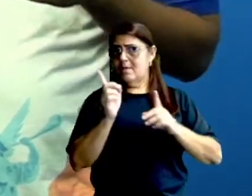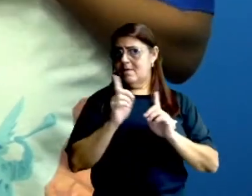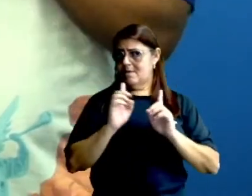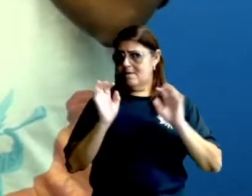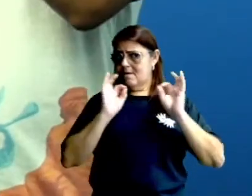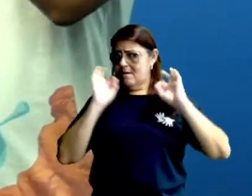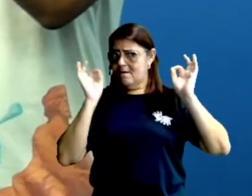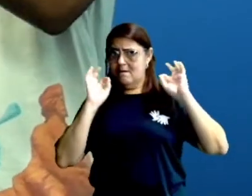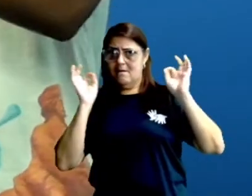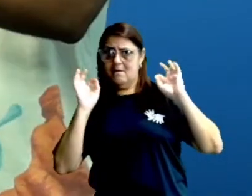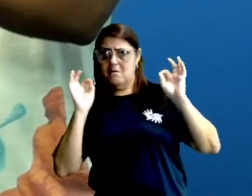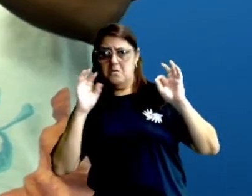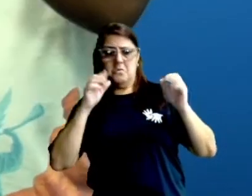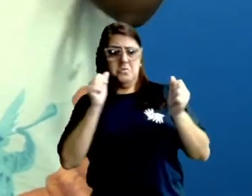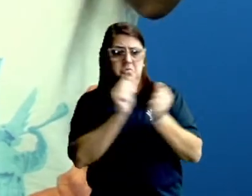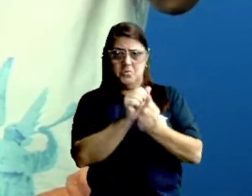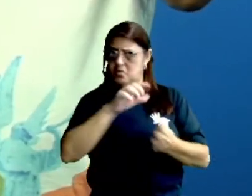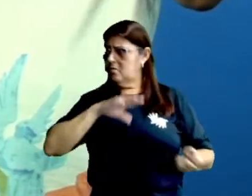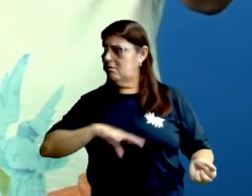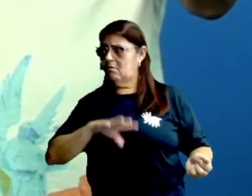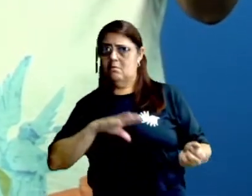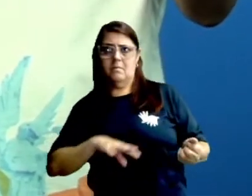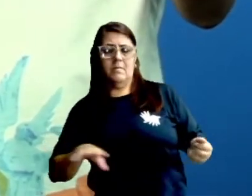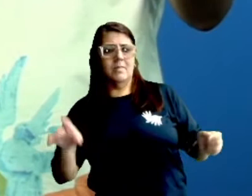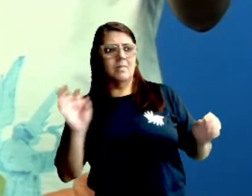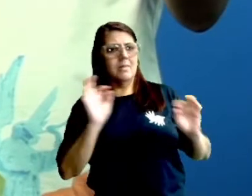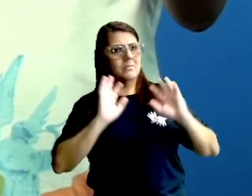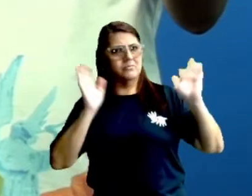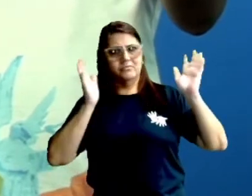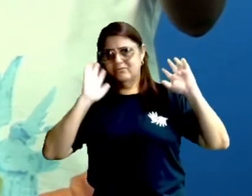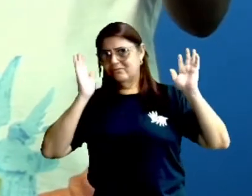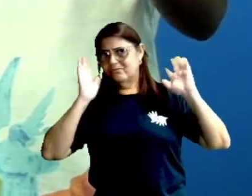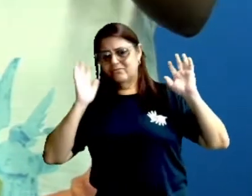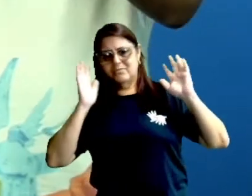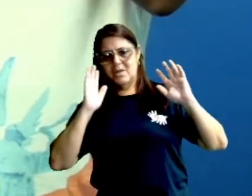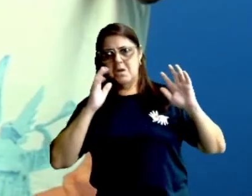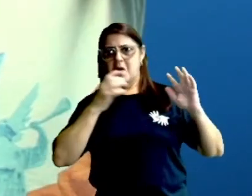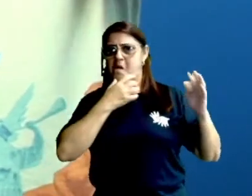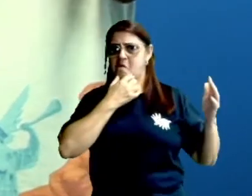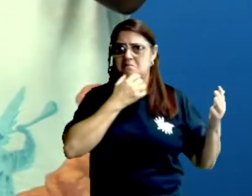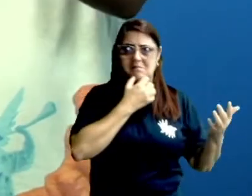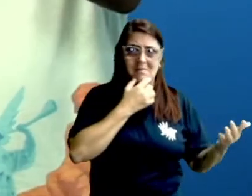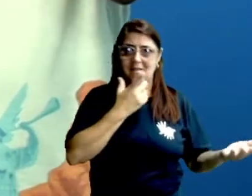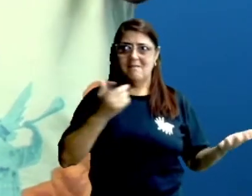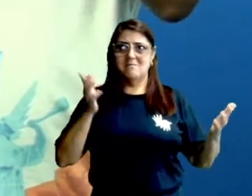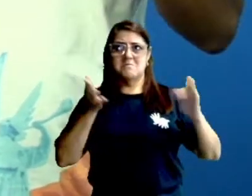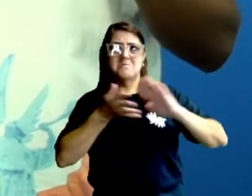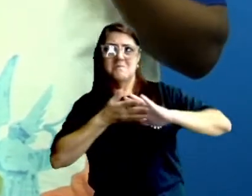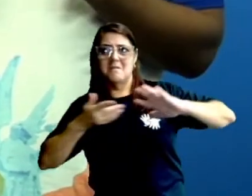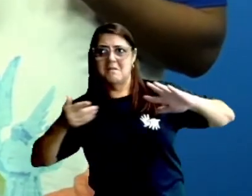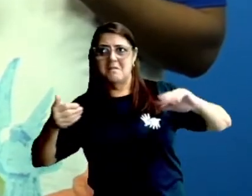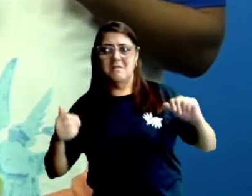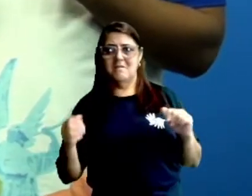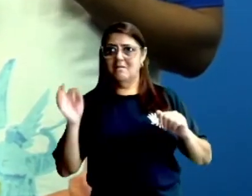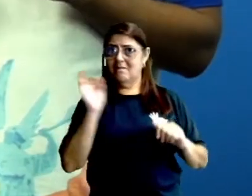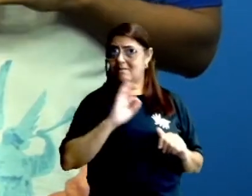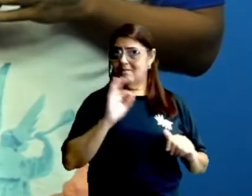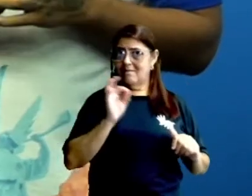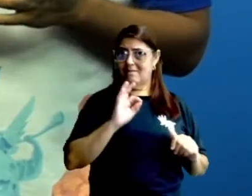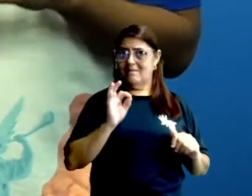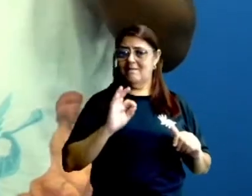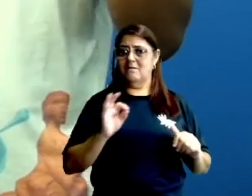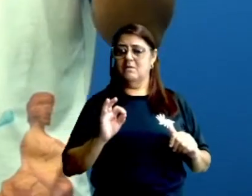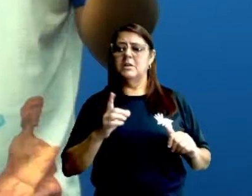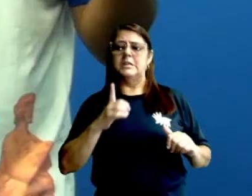colonizadores, não foi com os portugueses, não foi com os ingleses, os espanhóis que vieram para cá,